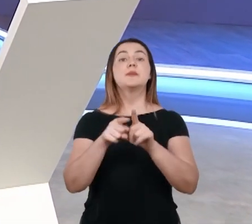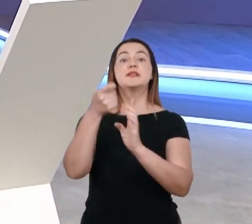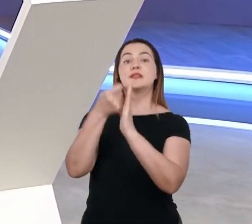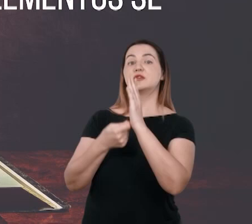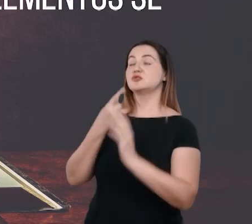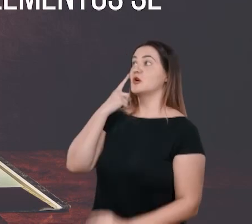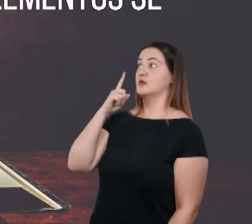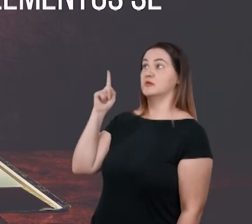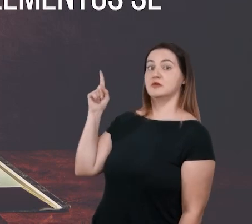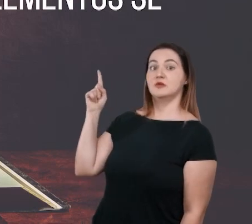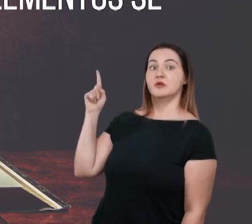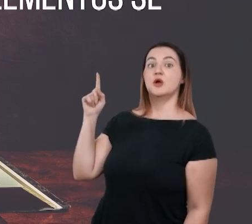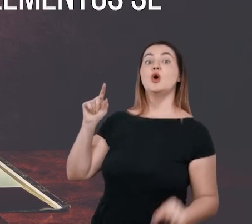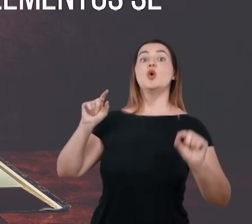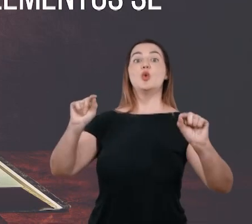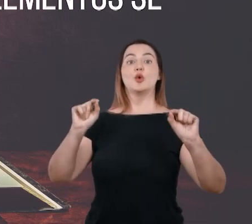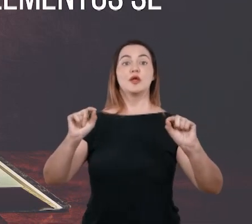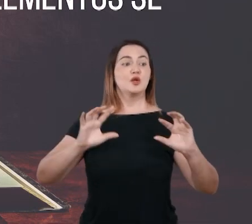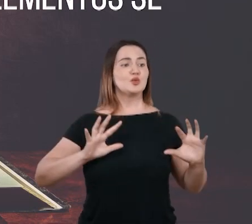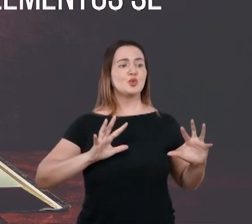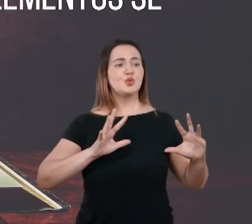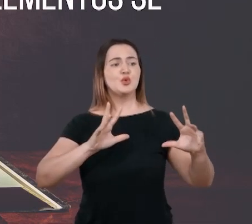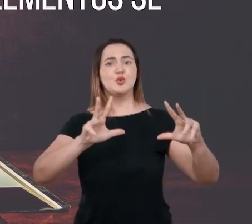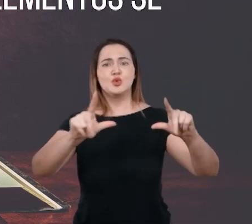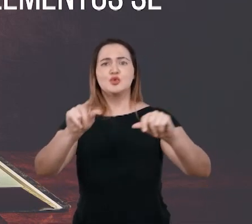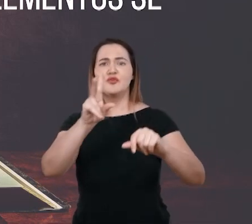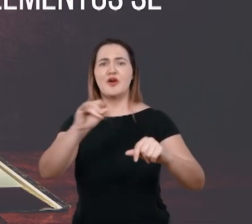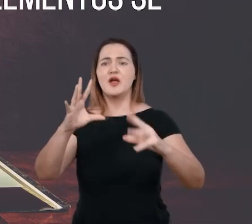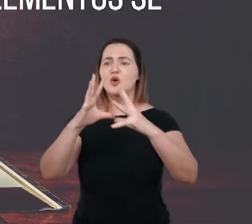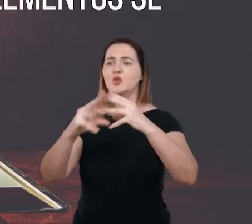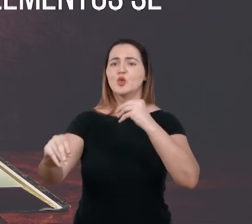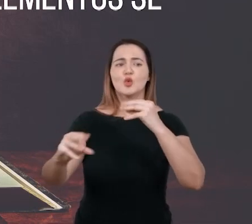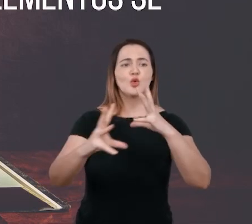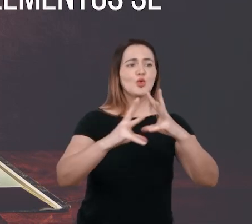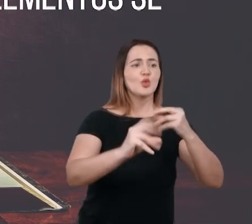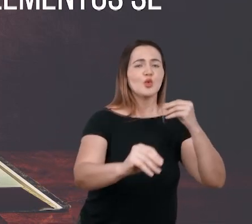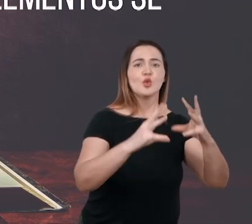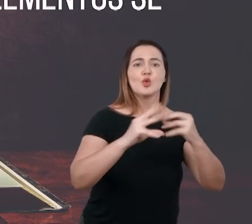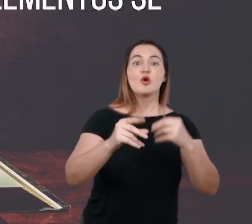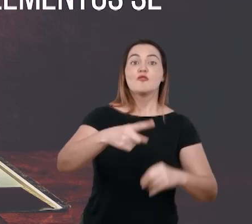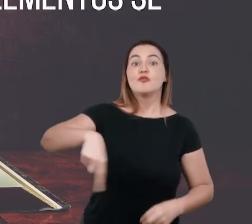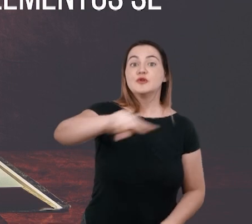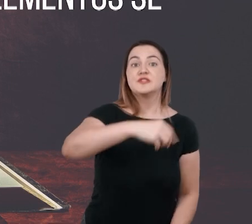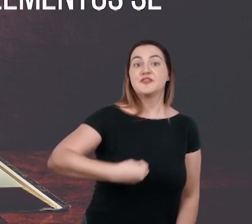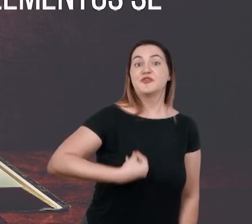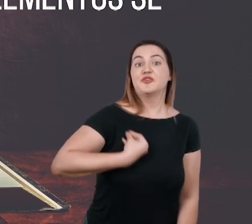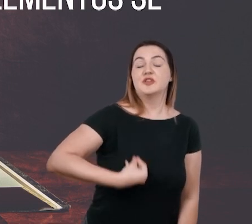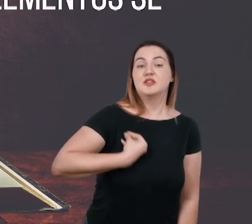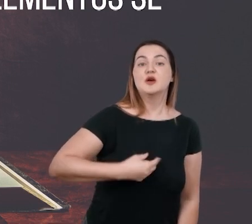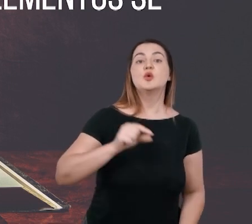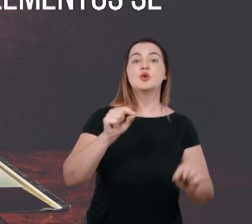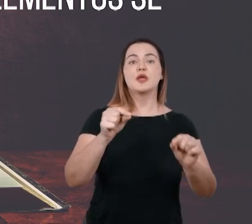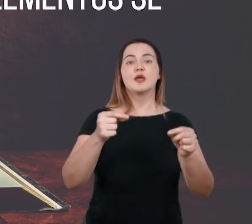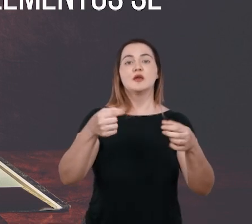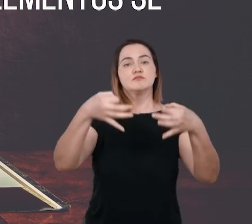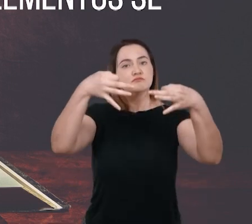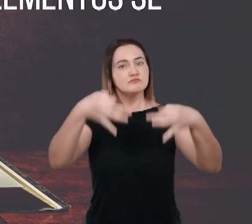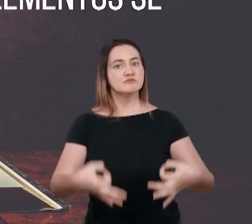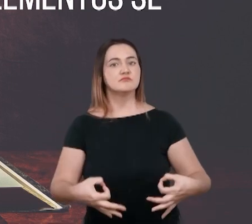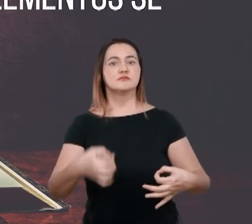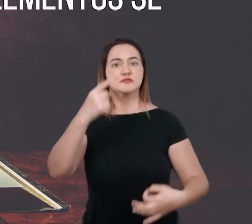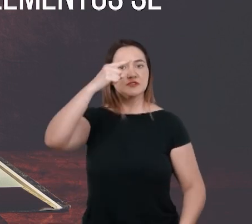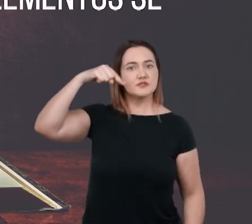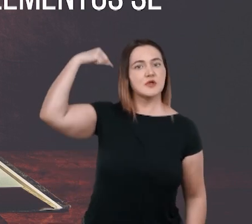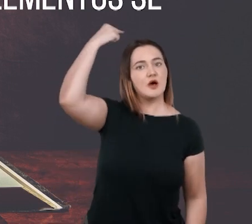palavra de Deus. Uma vez que tudo será assim desfeito, vocês devem ser pessoas que vivem de